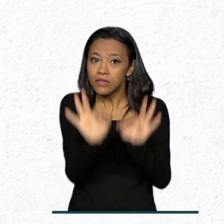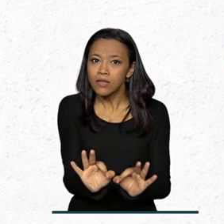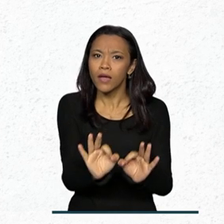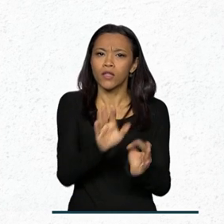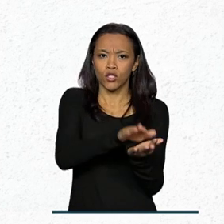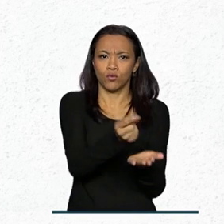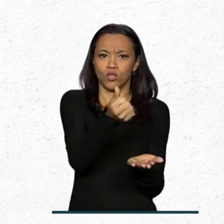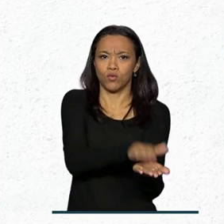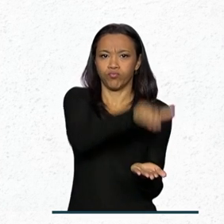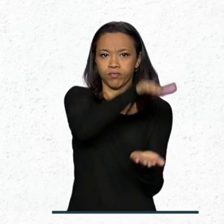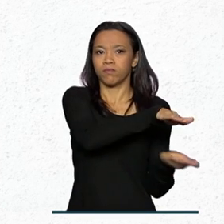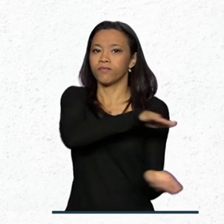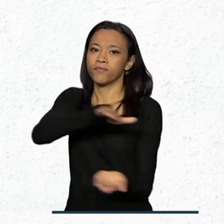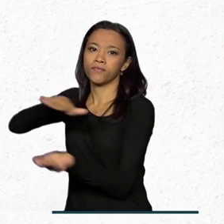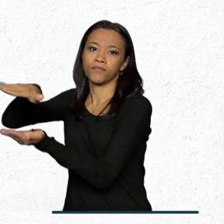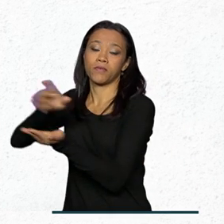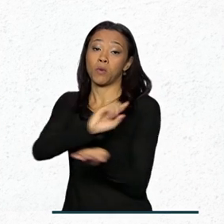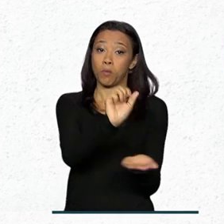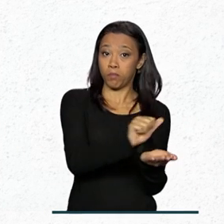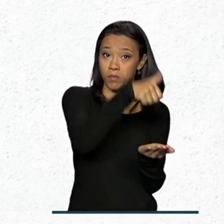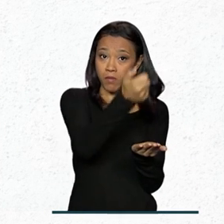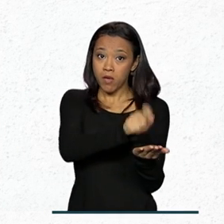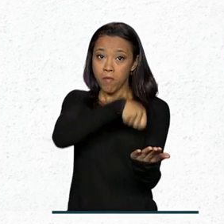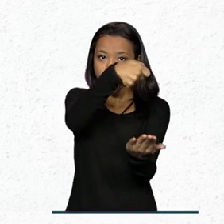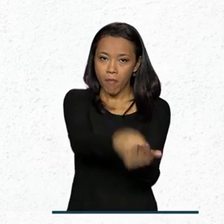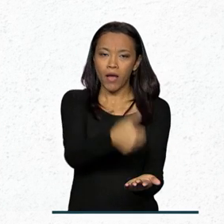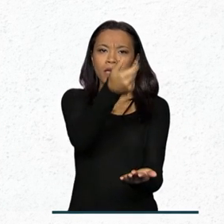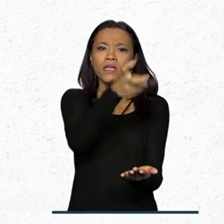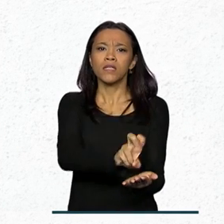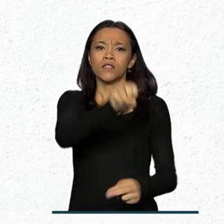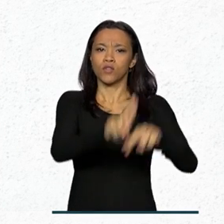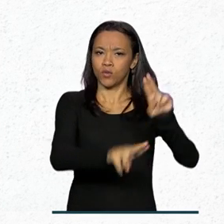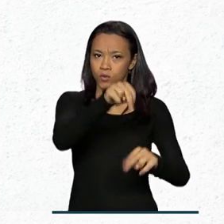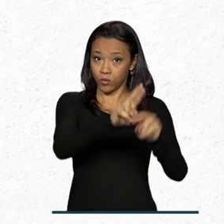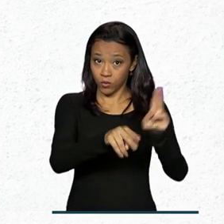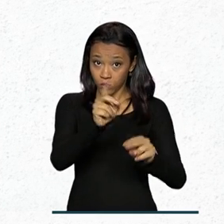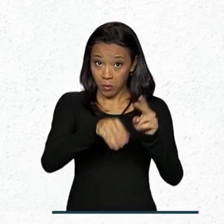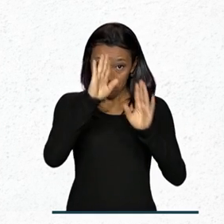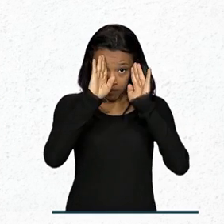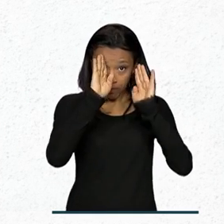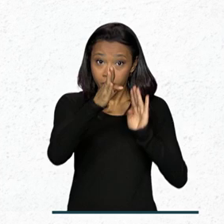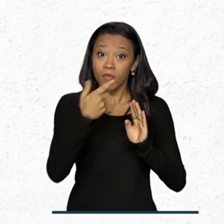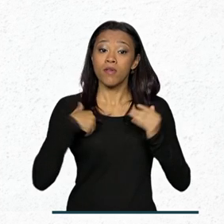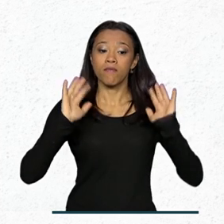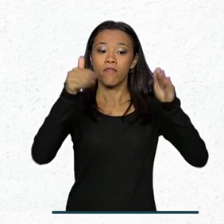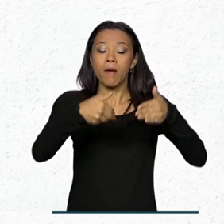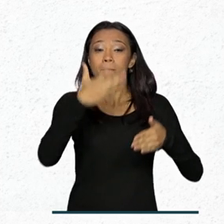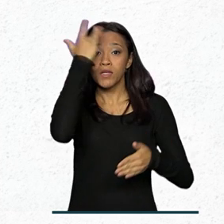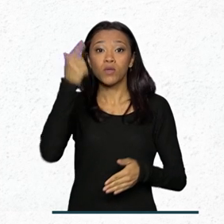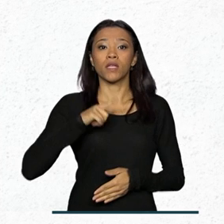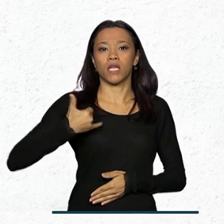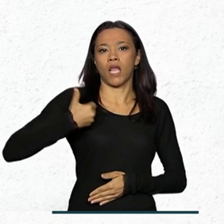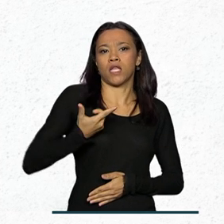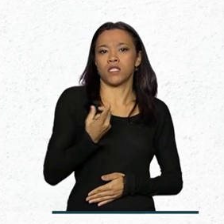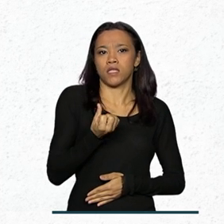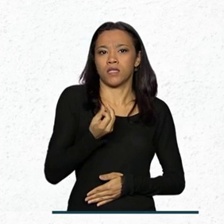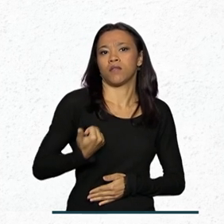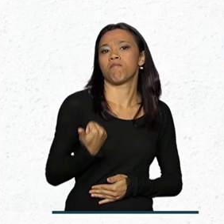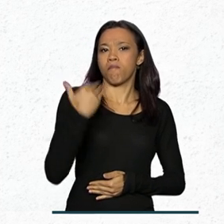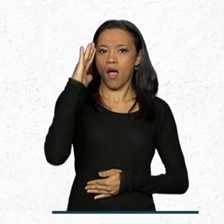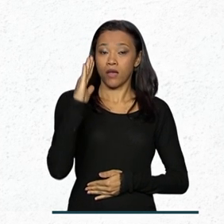lotes serão liberados. O primeiro será pago em 15 de junho, com prioridade para pessoas de 60 anos ou